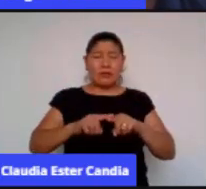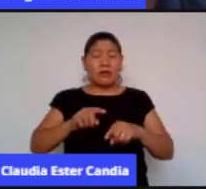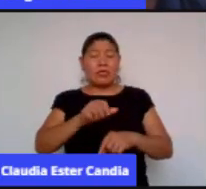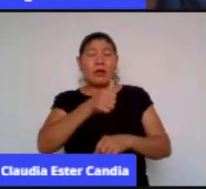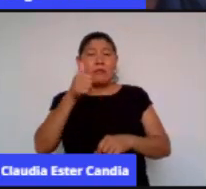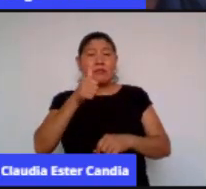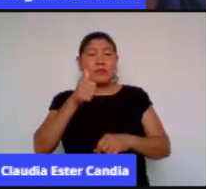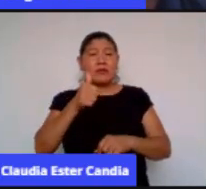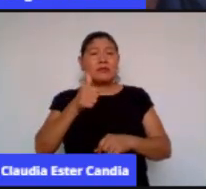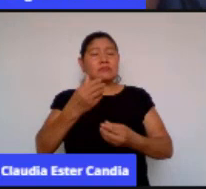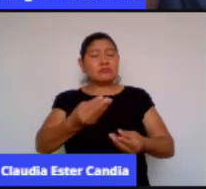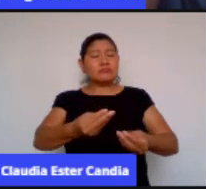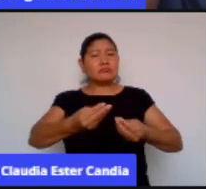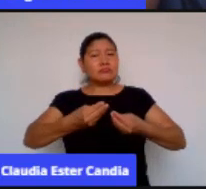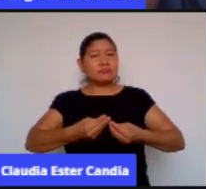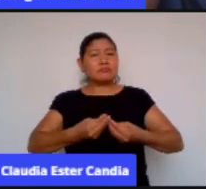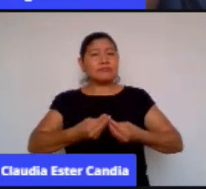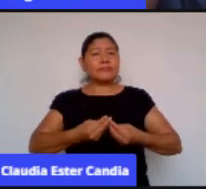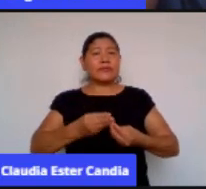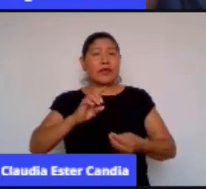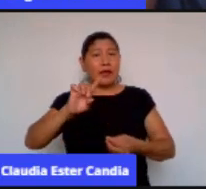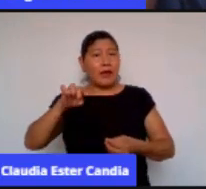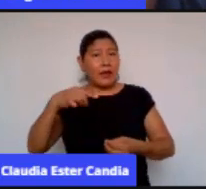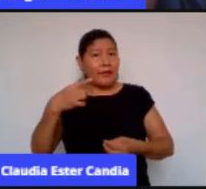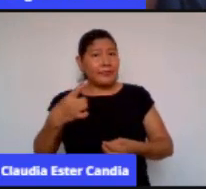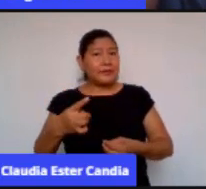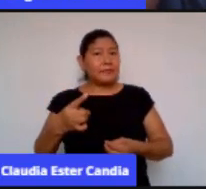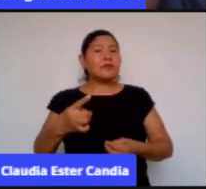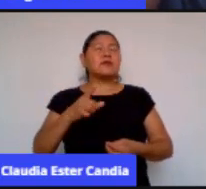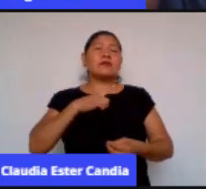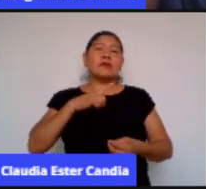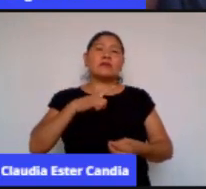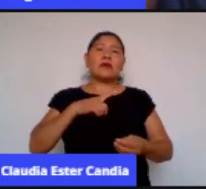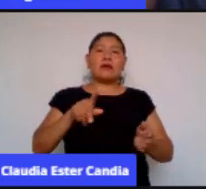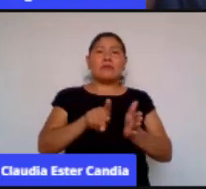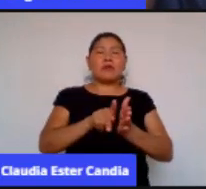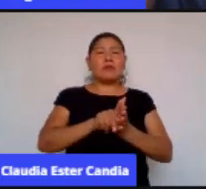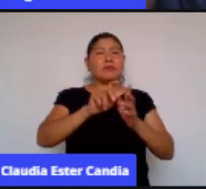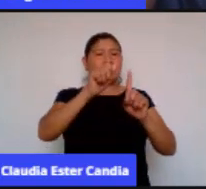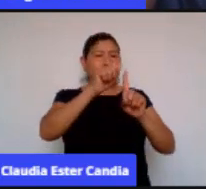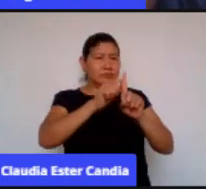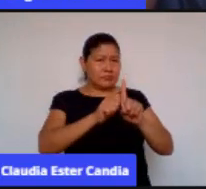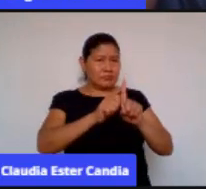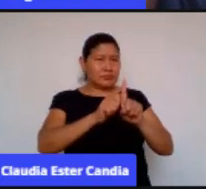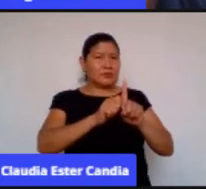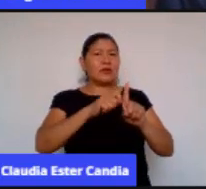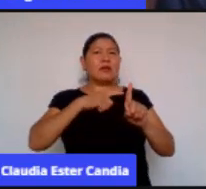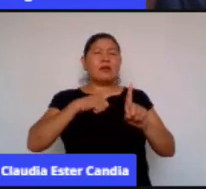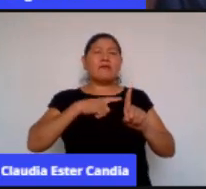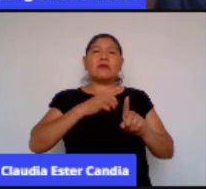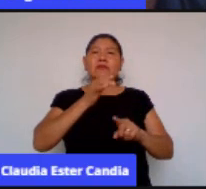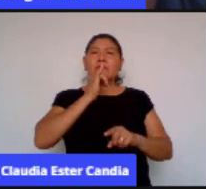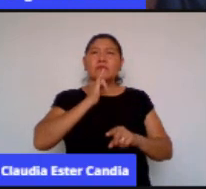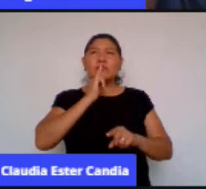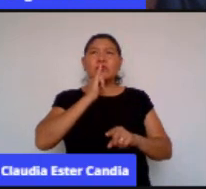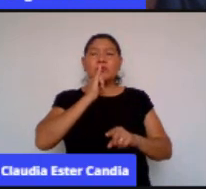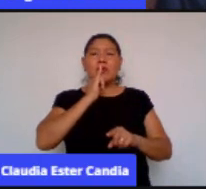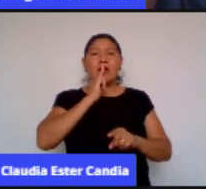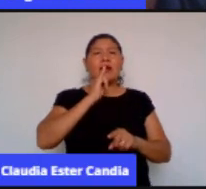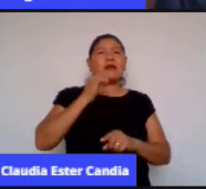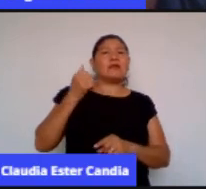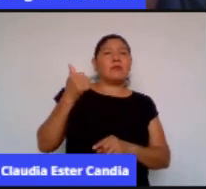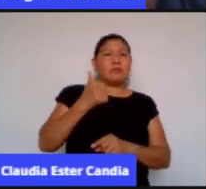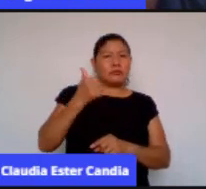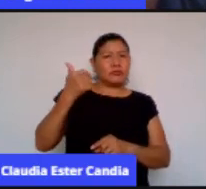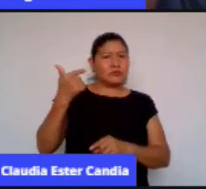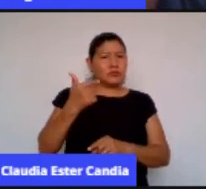A partir daí, os cadernos serão em tese por bimestre. Então, de março a abril, vocês vão receber um segundo caderno. Veja